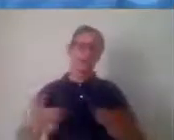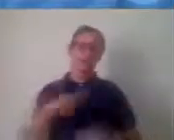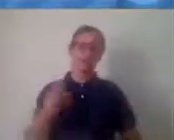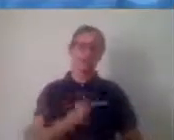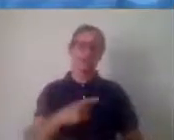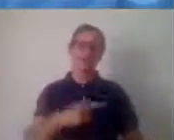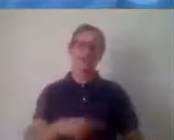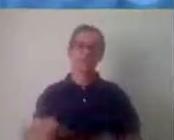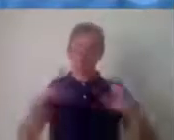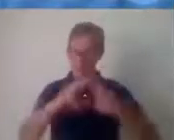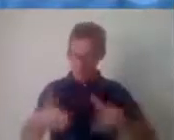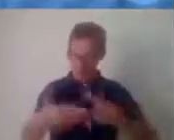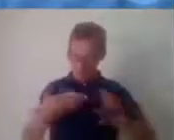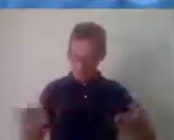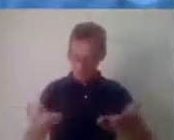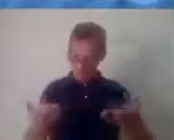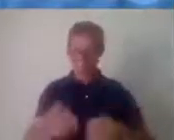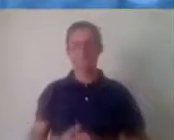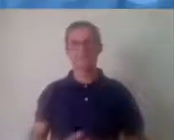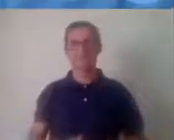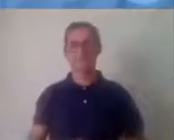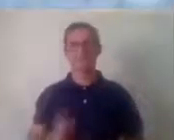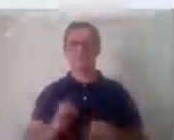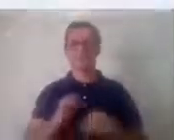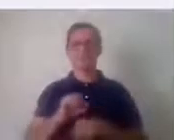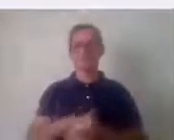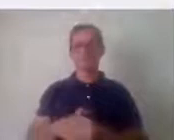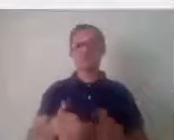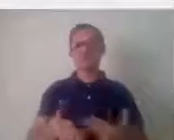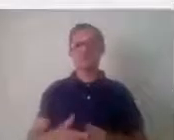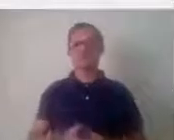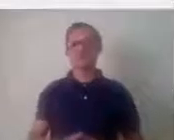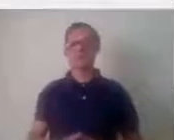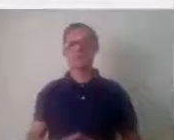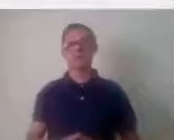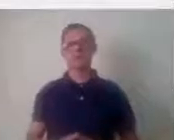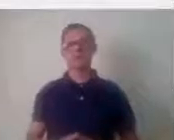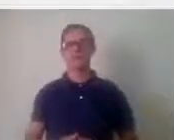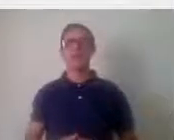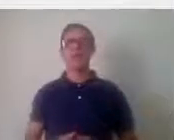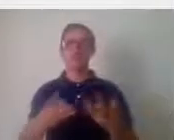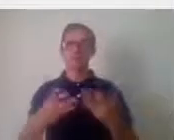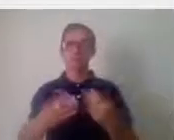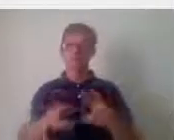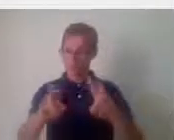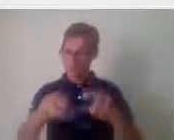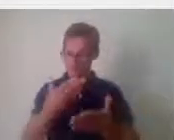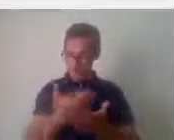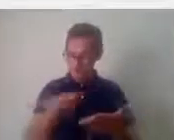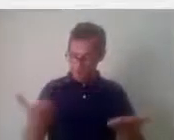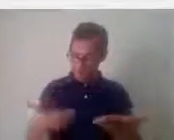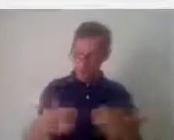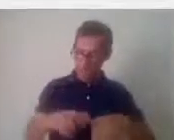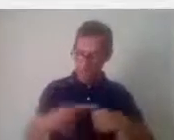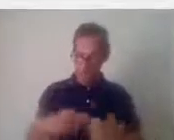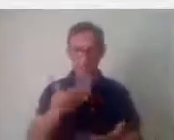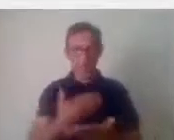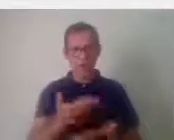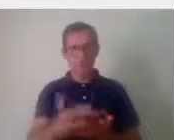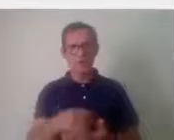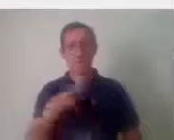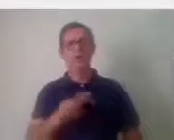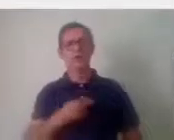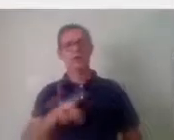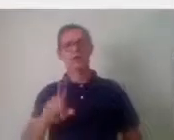vai recapitular o que nós falamos na nossa aula de hoje. Acompanhe. Olha quanta coisa nós falamos hoje, hein? Nós falamos sobre as